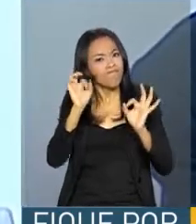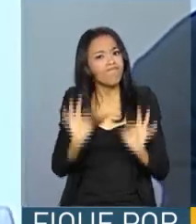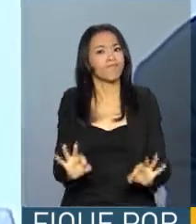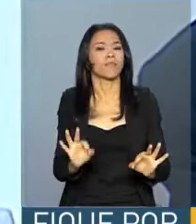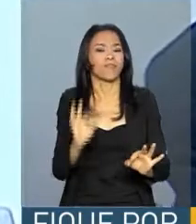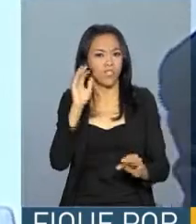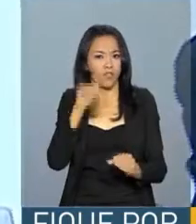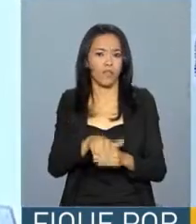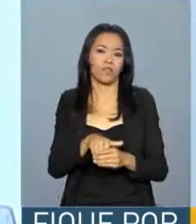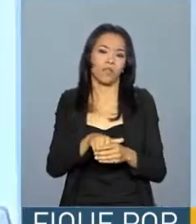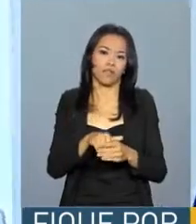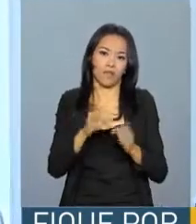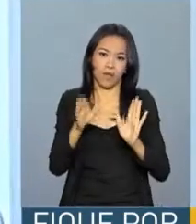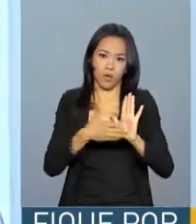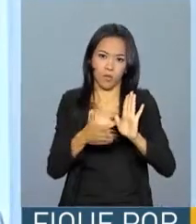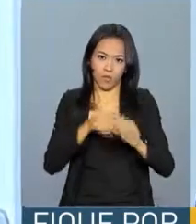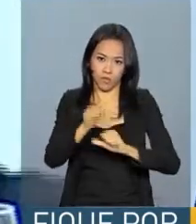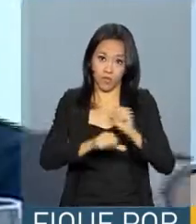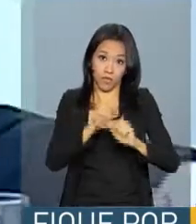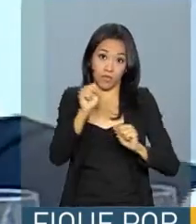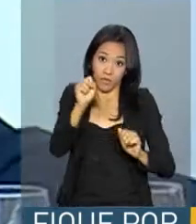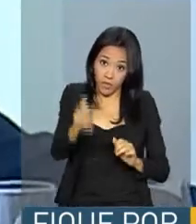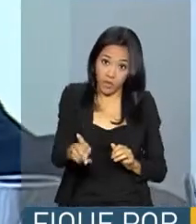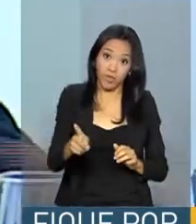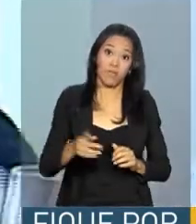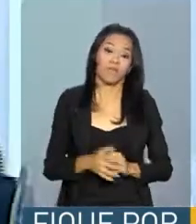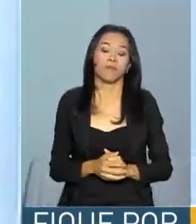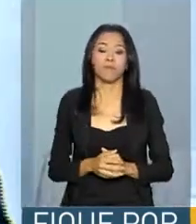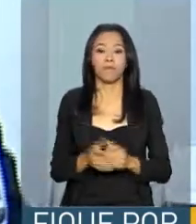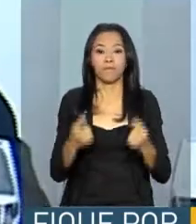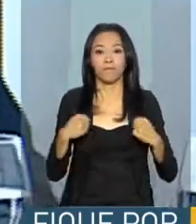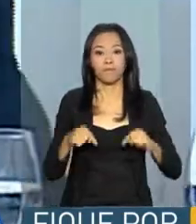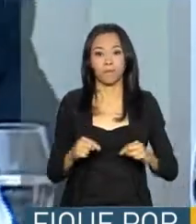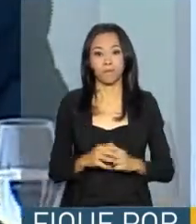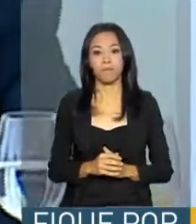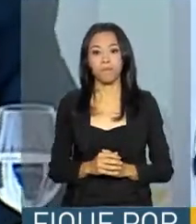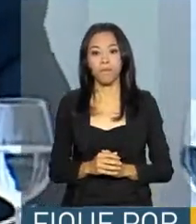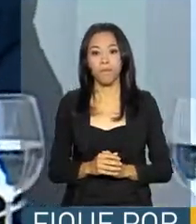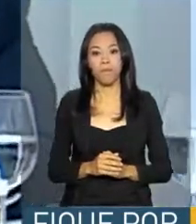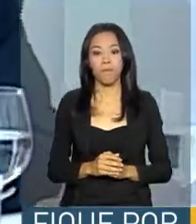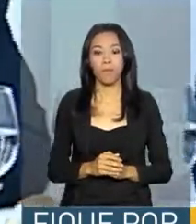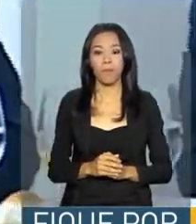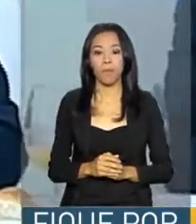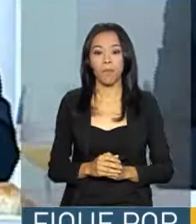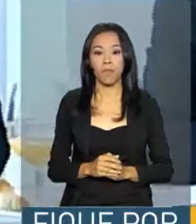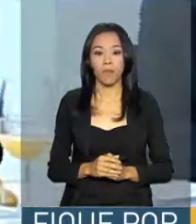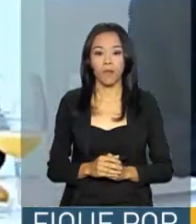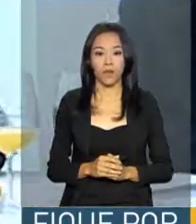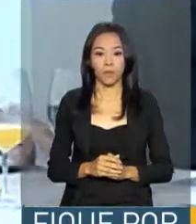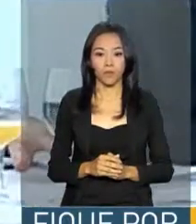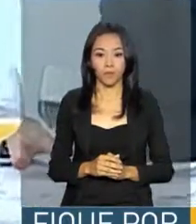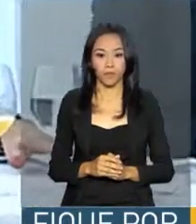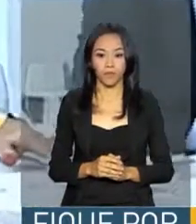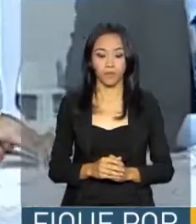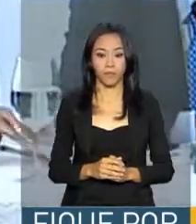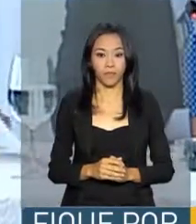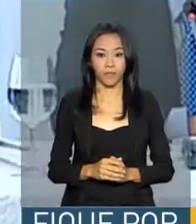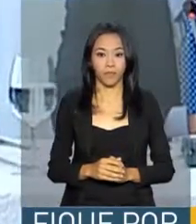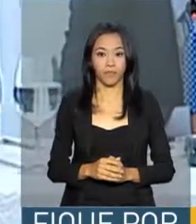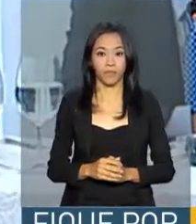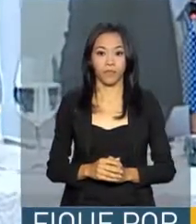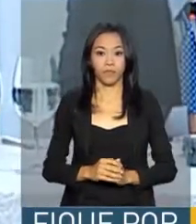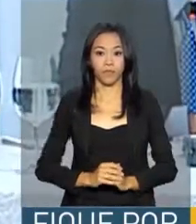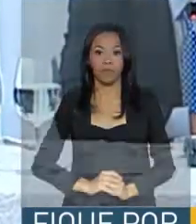da Previdência. Sim, a evolução do nível de informação da opinião pública é muito